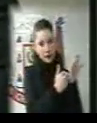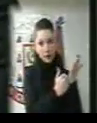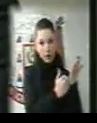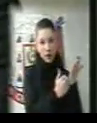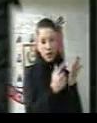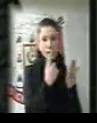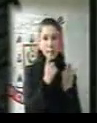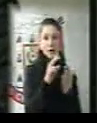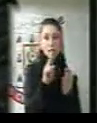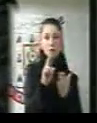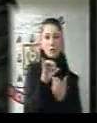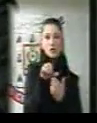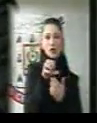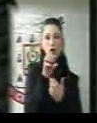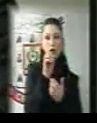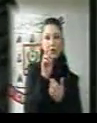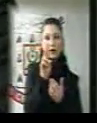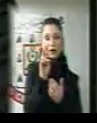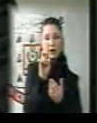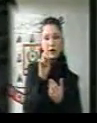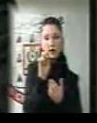Jorge Lacerda. Hoje o presidente